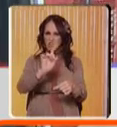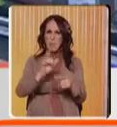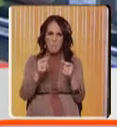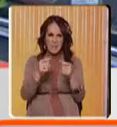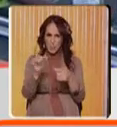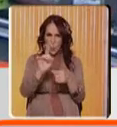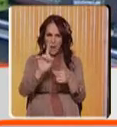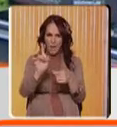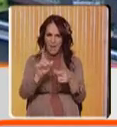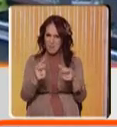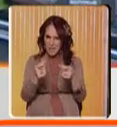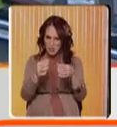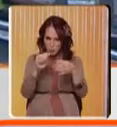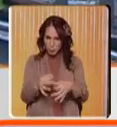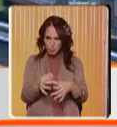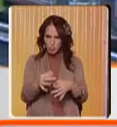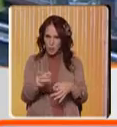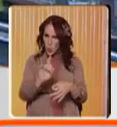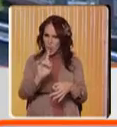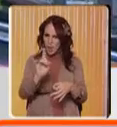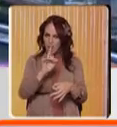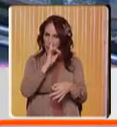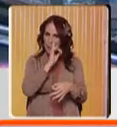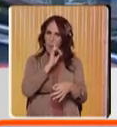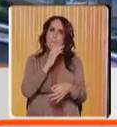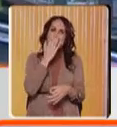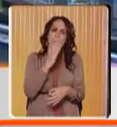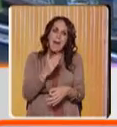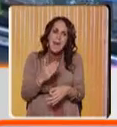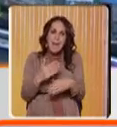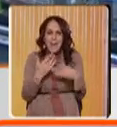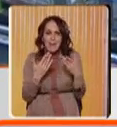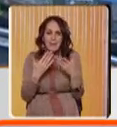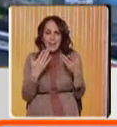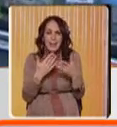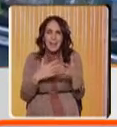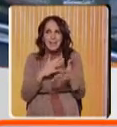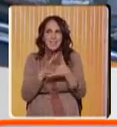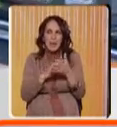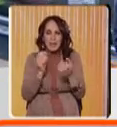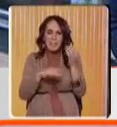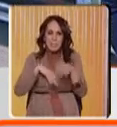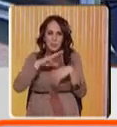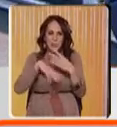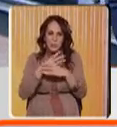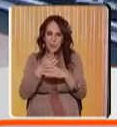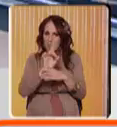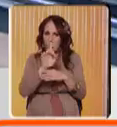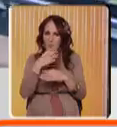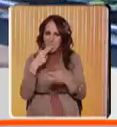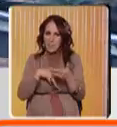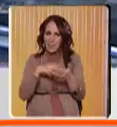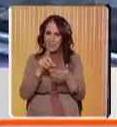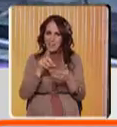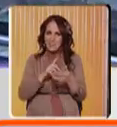marisco. Não, acho que não. É uma espécie de marisco talvez fabricado. Mas não é o